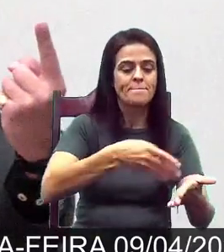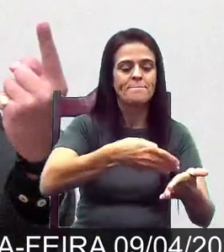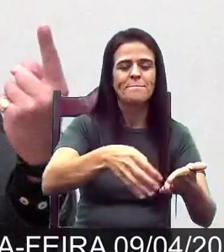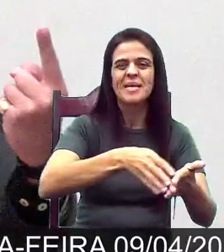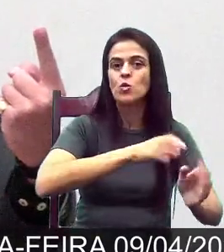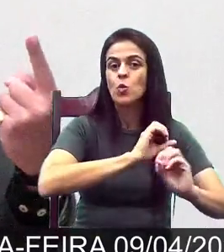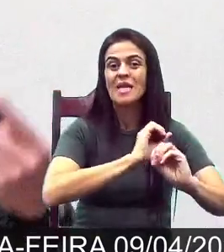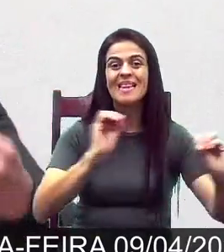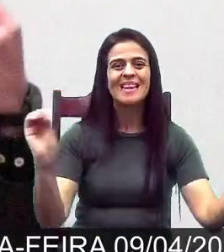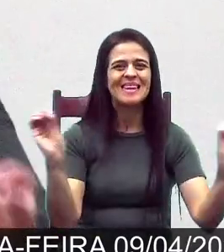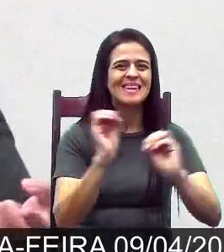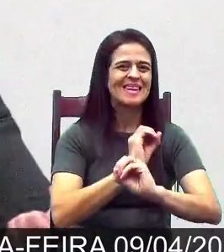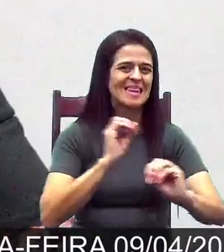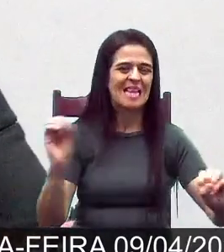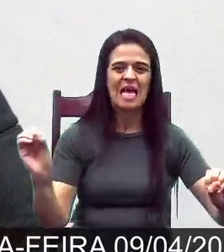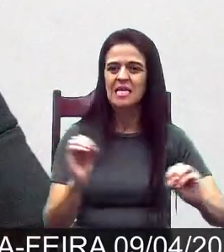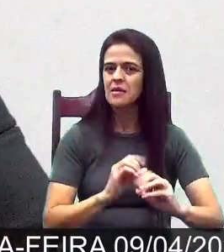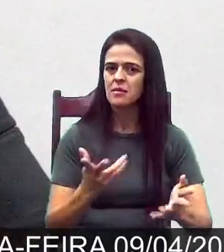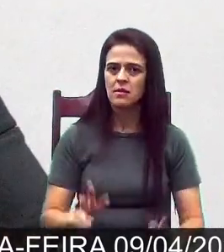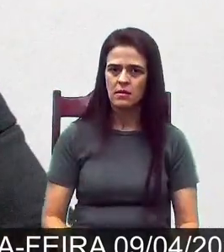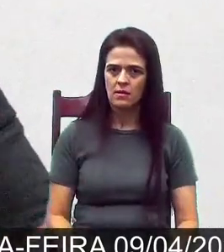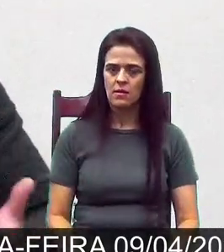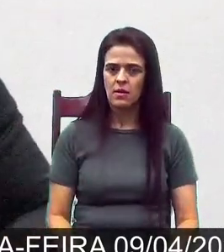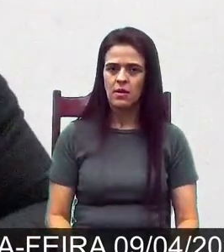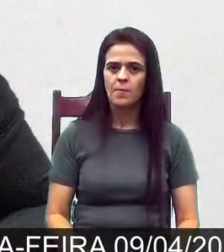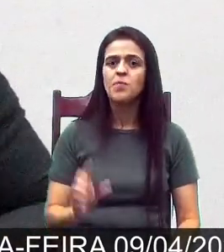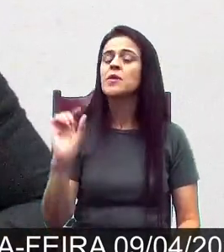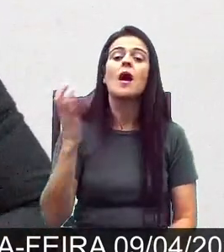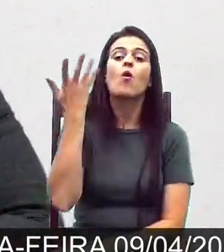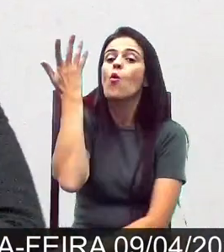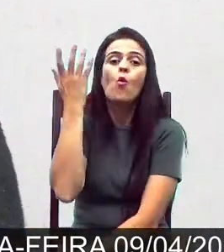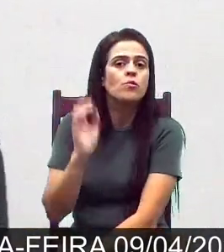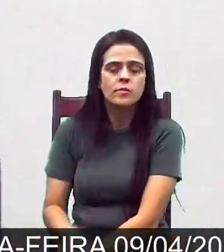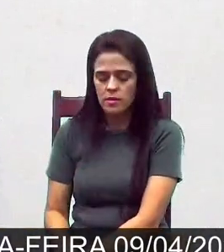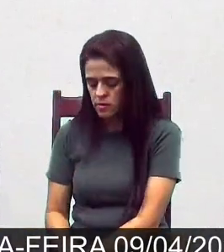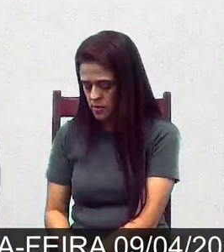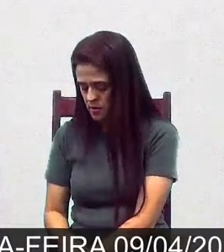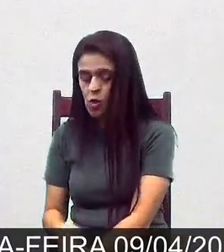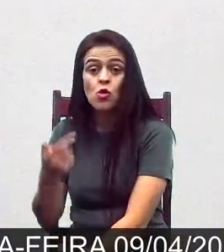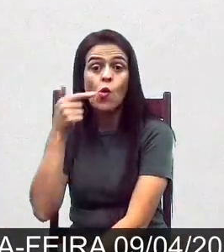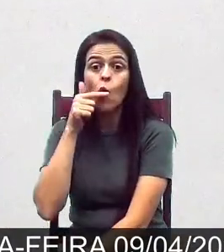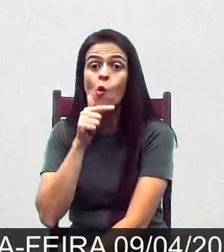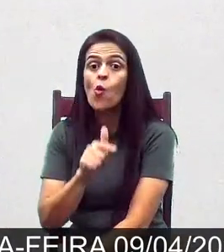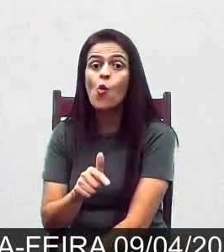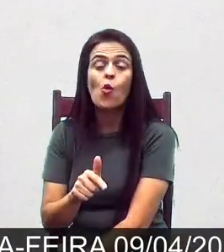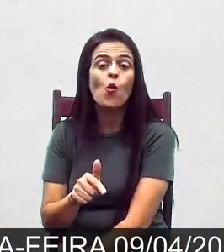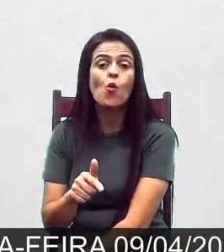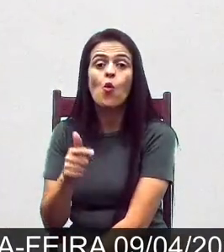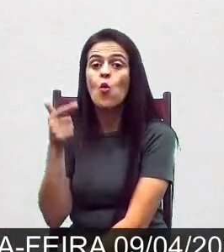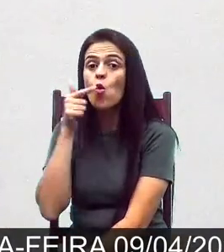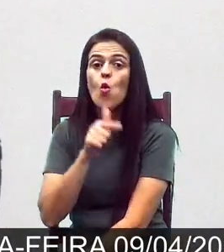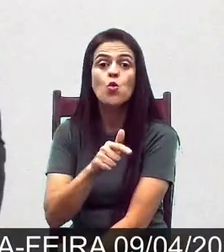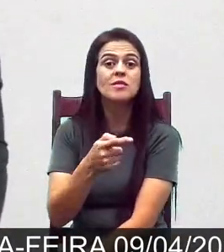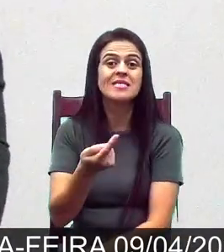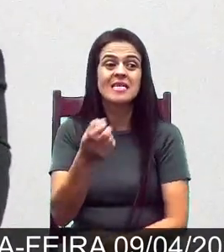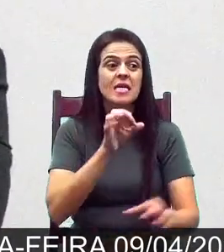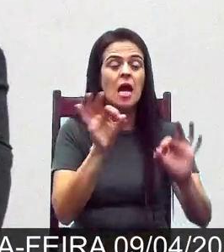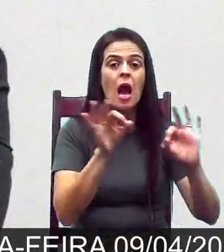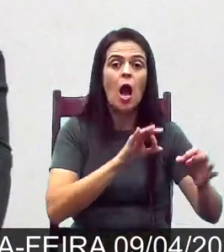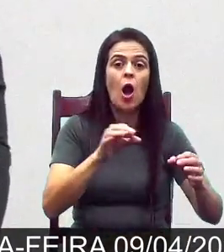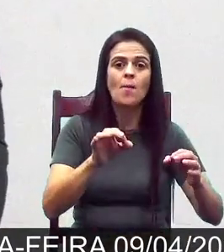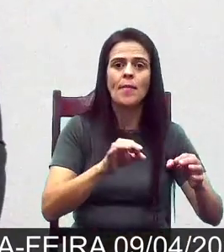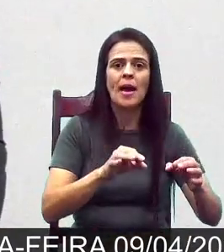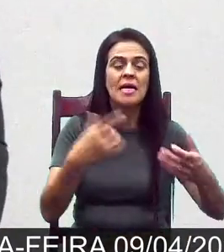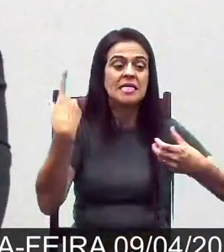sinalização, não tem nada pintado. O que está acontecendo que nós não estamos dando conta do recado de deixar uma